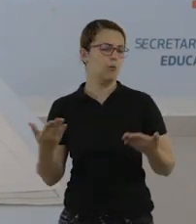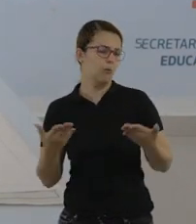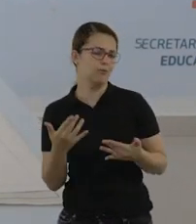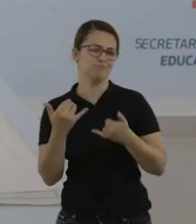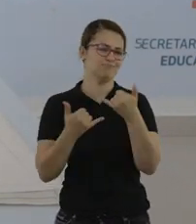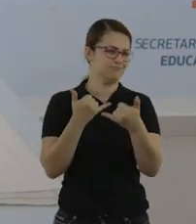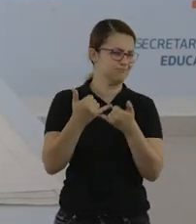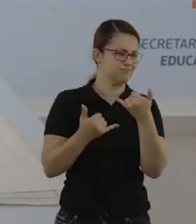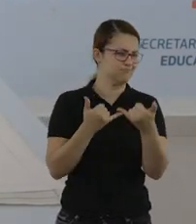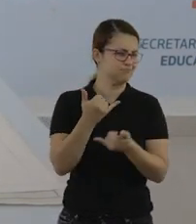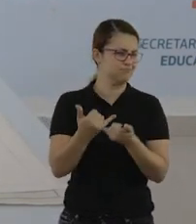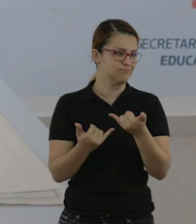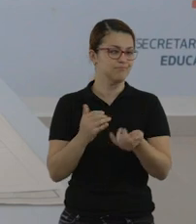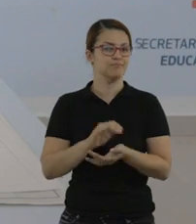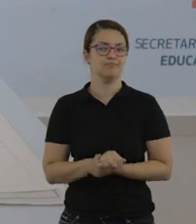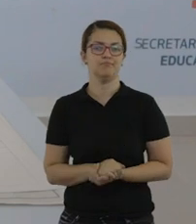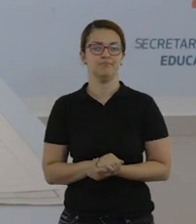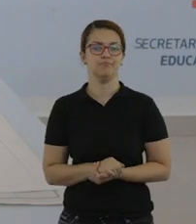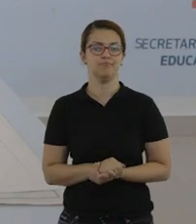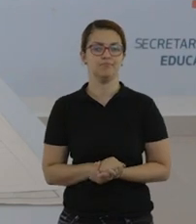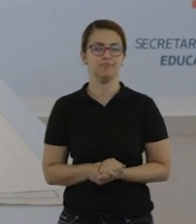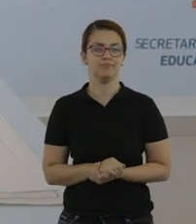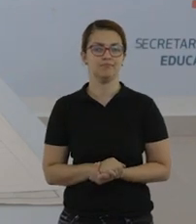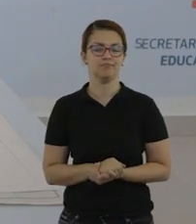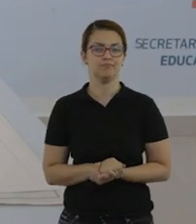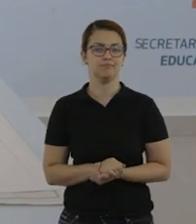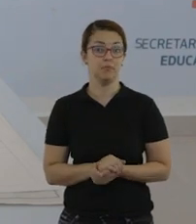pouquinho, vocês podem